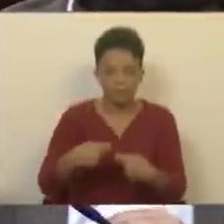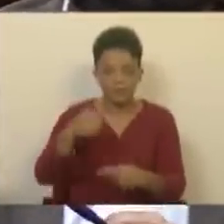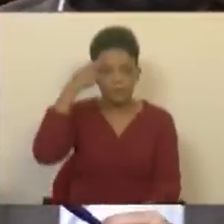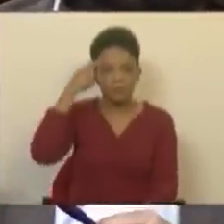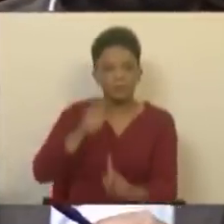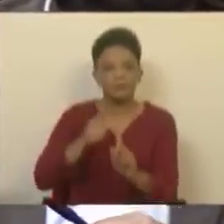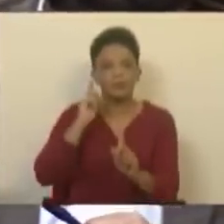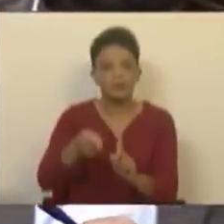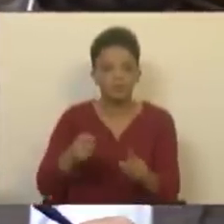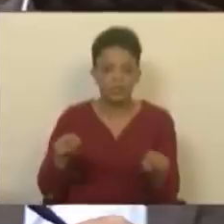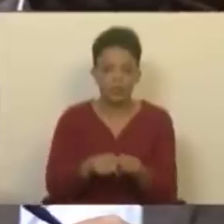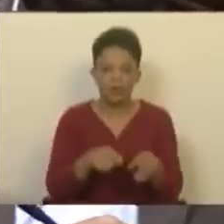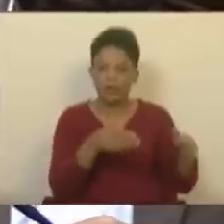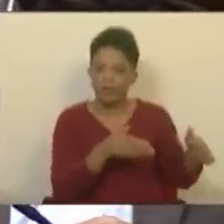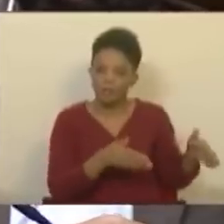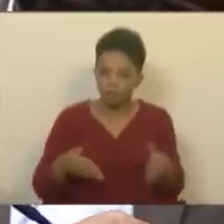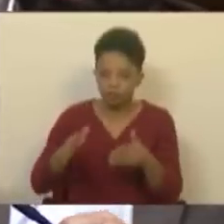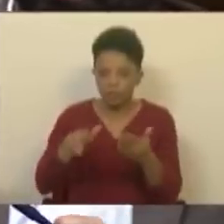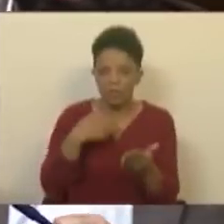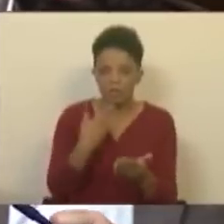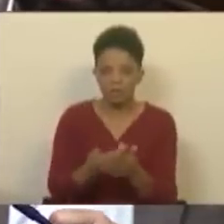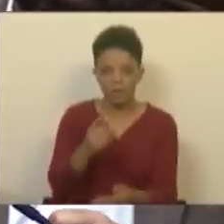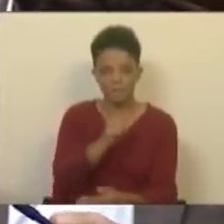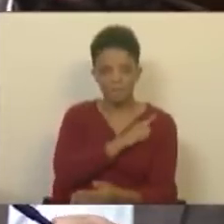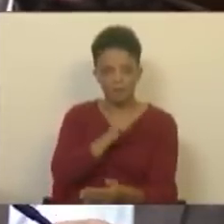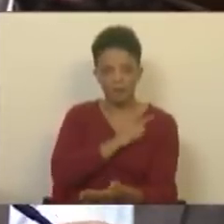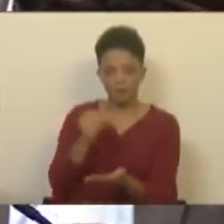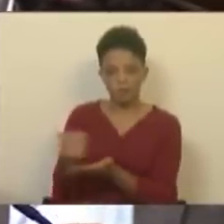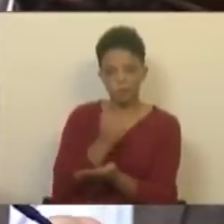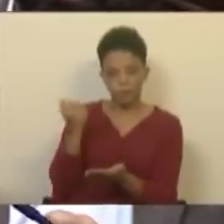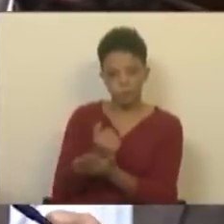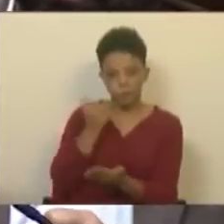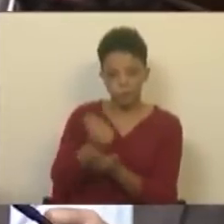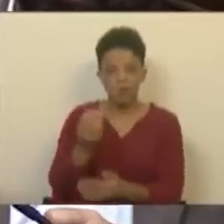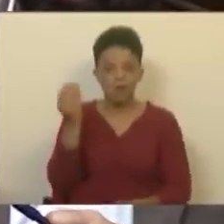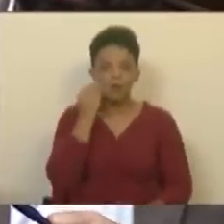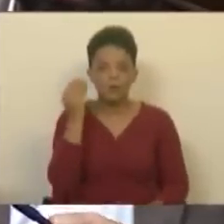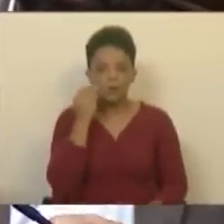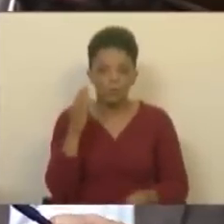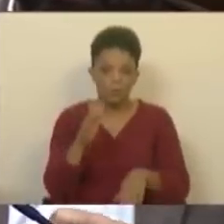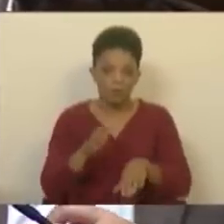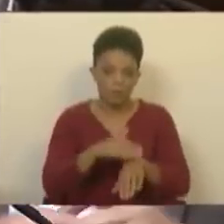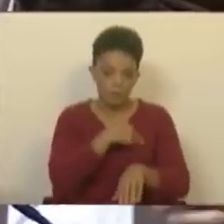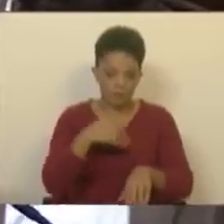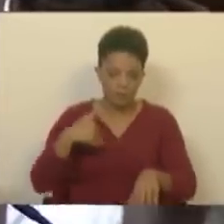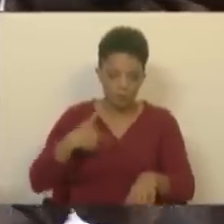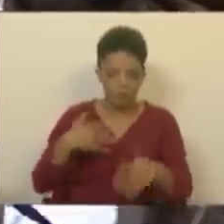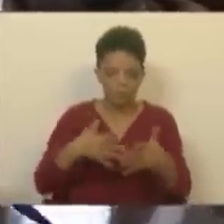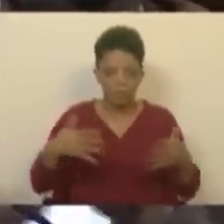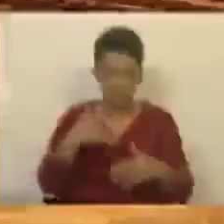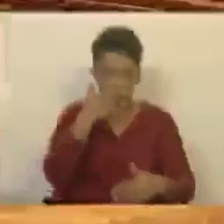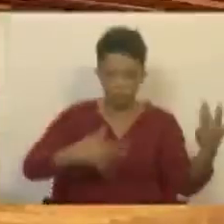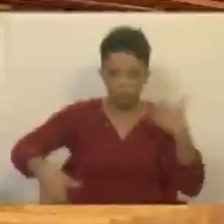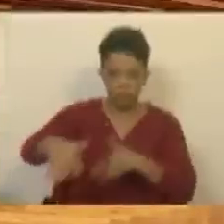mesmo a aparecer uma estratégia para engrossar o setor privado à conta do direito à saúde da maioria da população